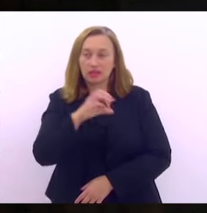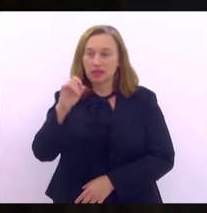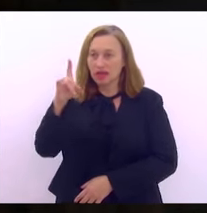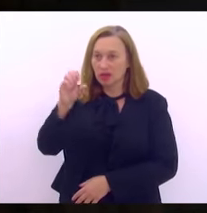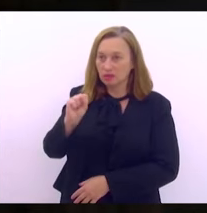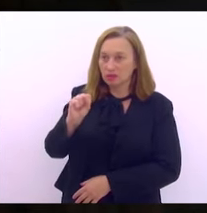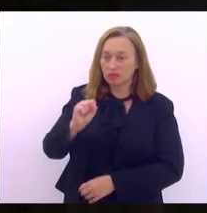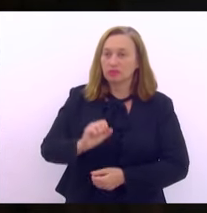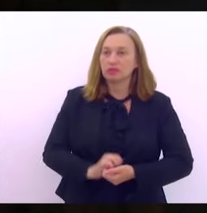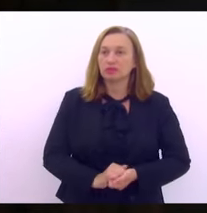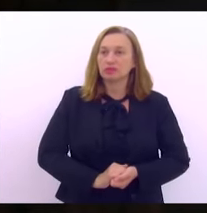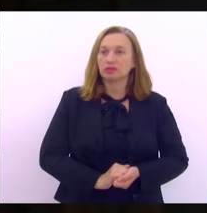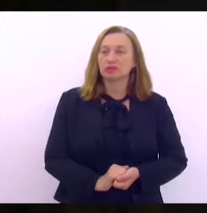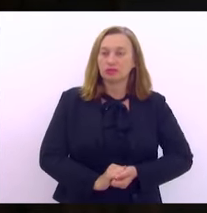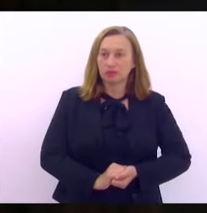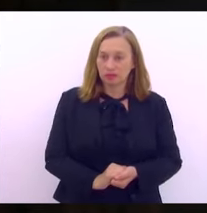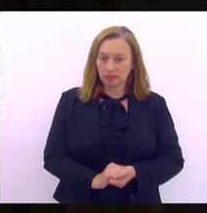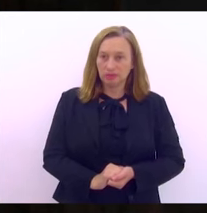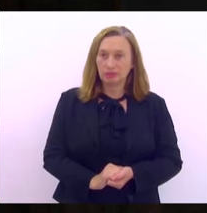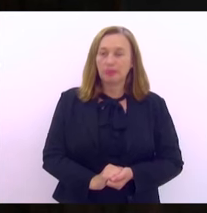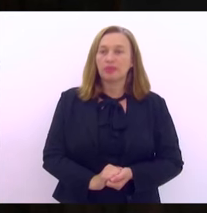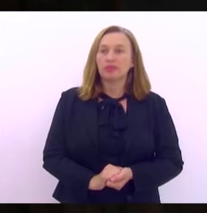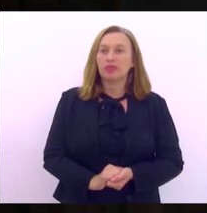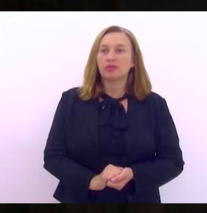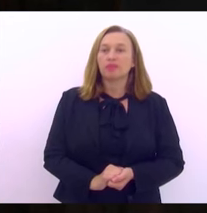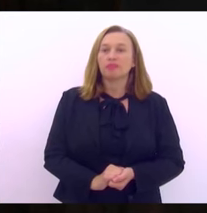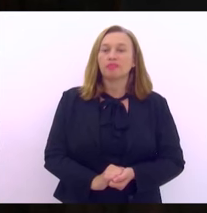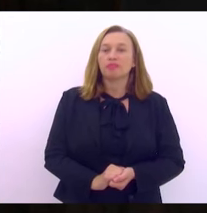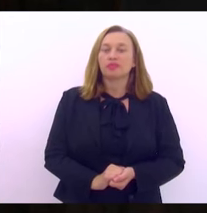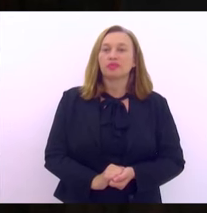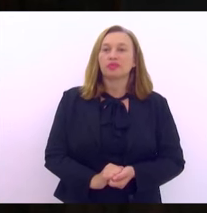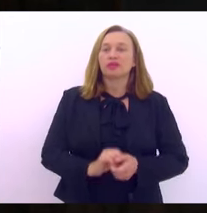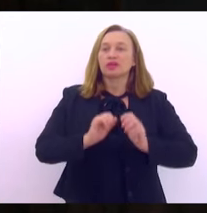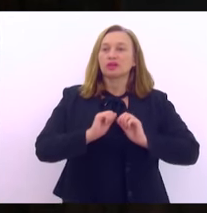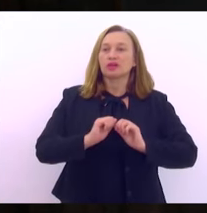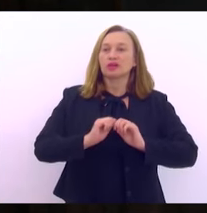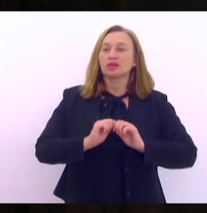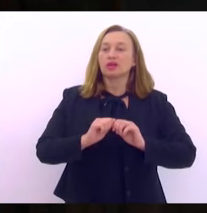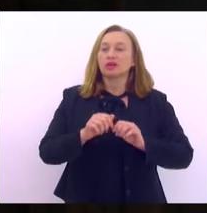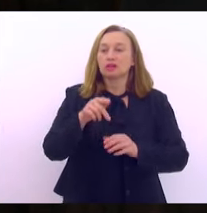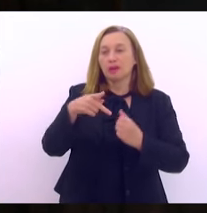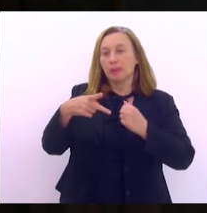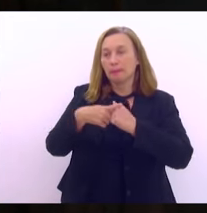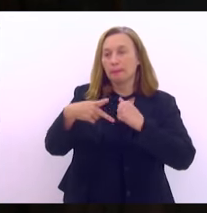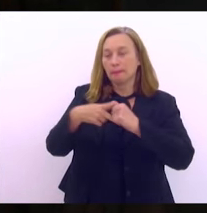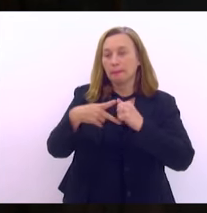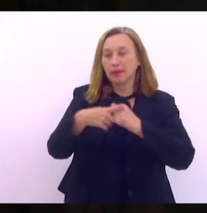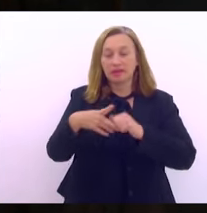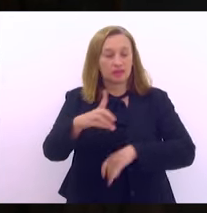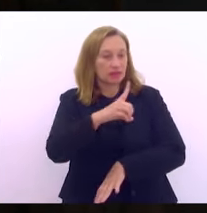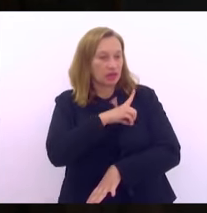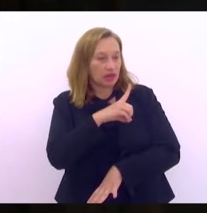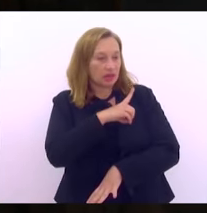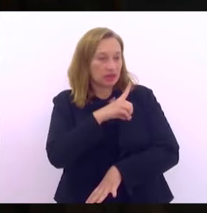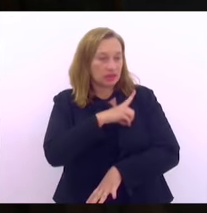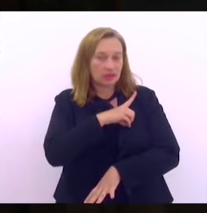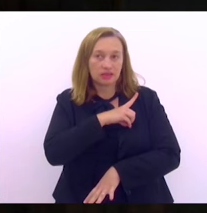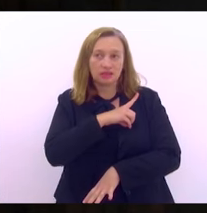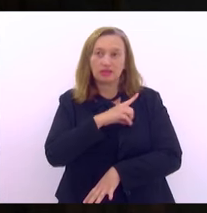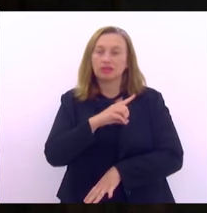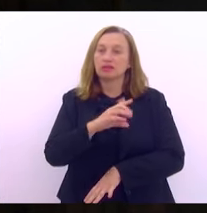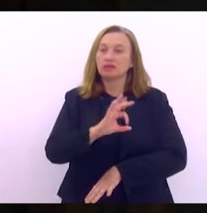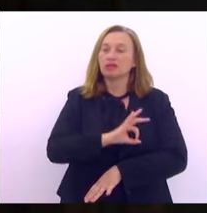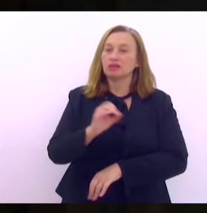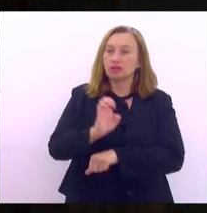Augusto, que dispõe sobre o depósito em dinheiro de fiança através de PIX nas delegacias de polícia do Estado do Rio de